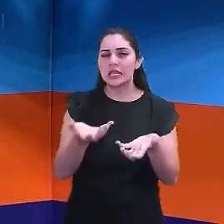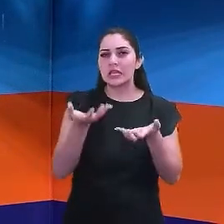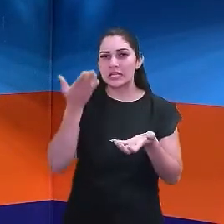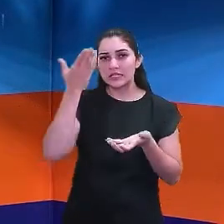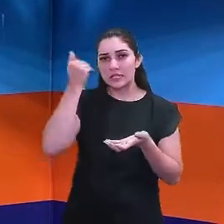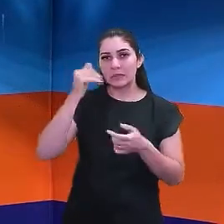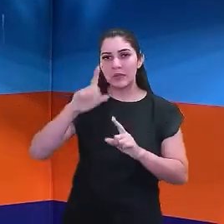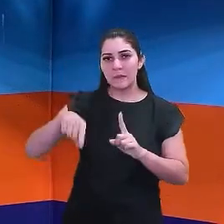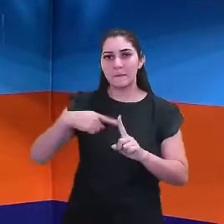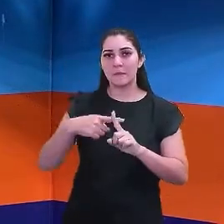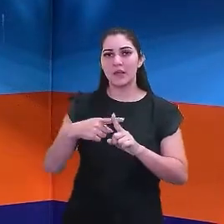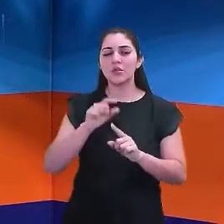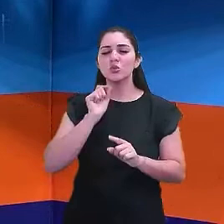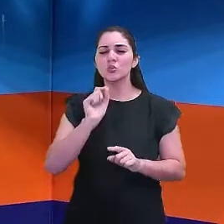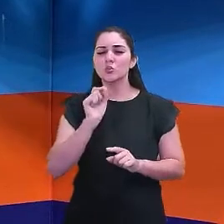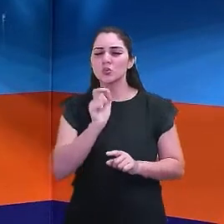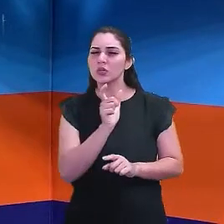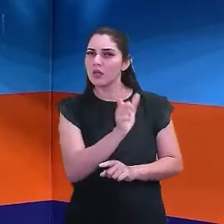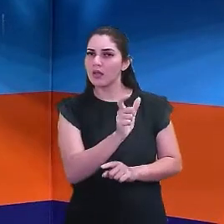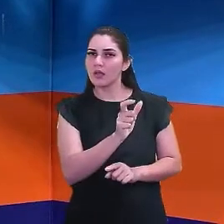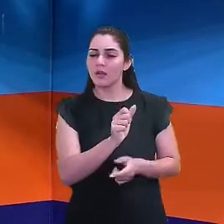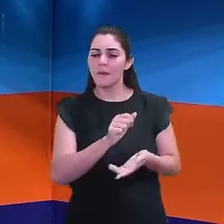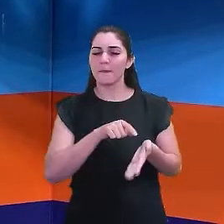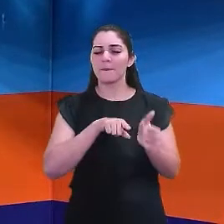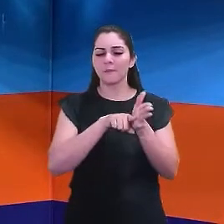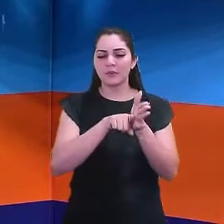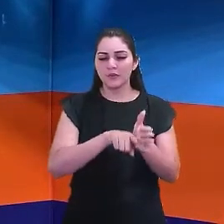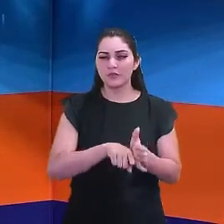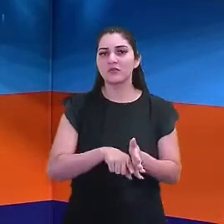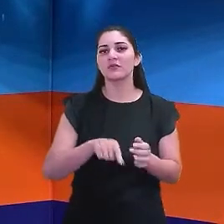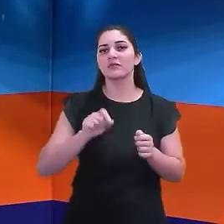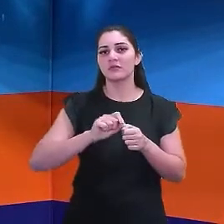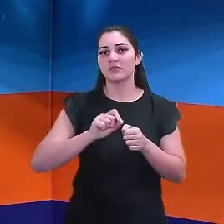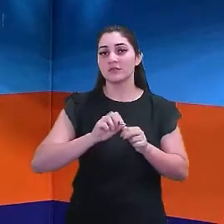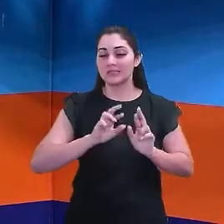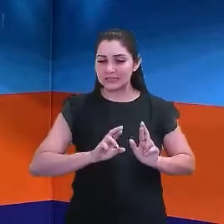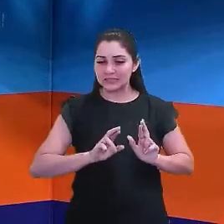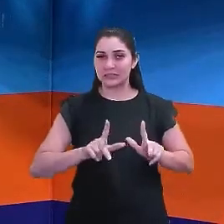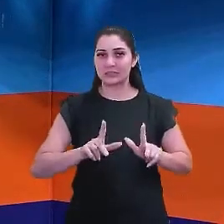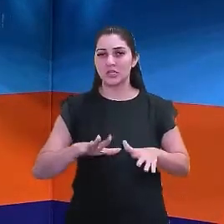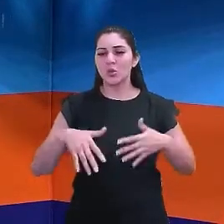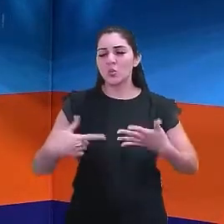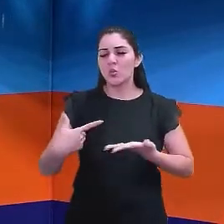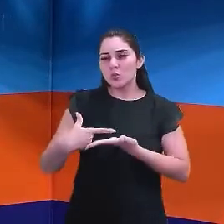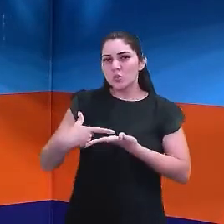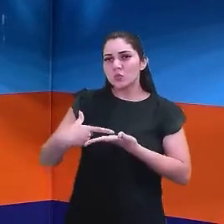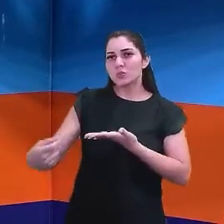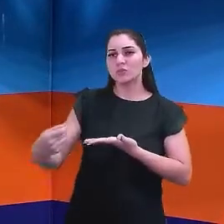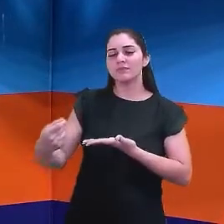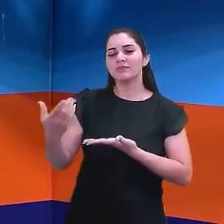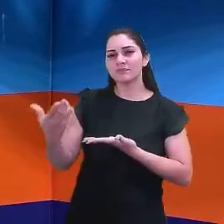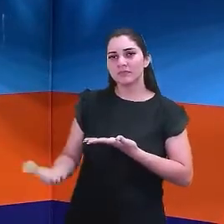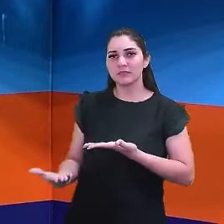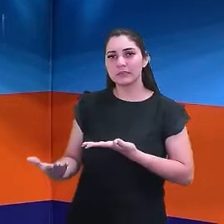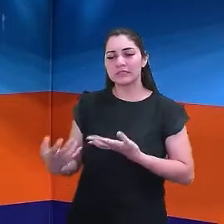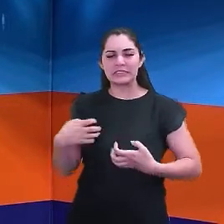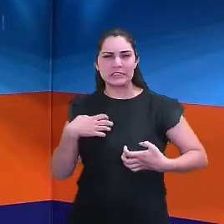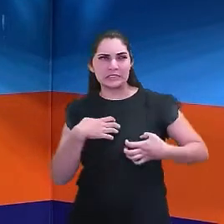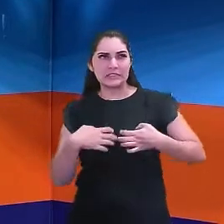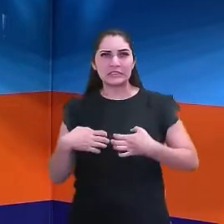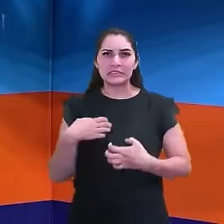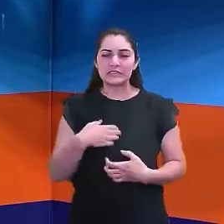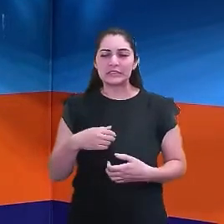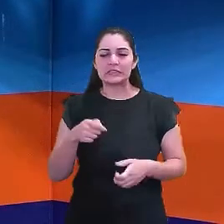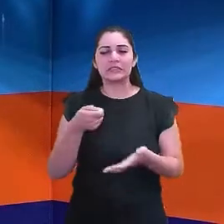cística? Pesquisa. Vai fazer toda a diferença. Você sair daqui com essa inquietação de